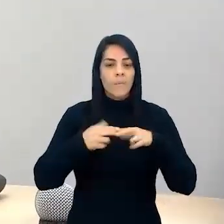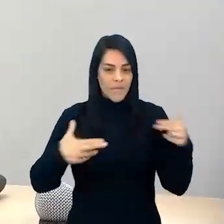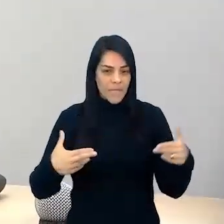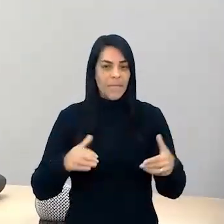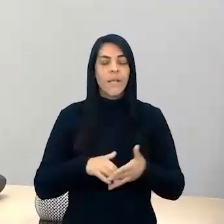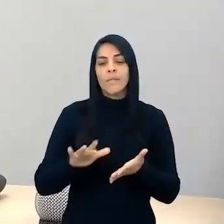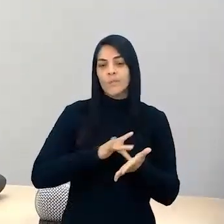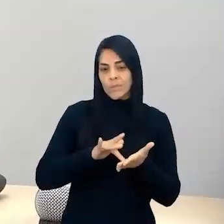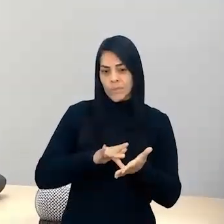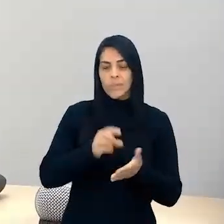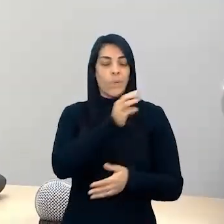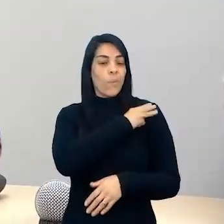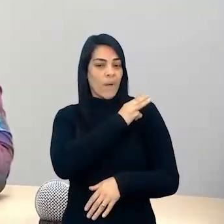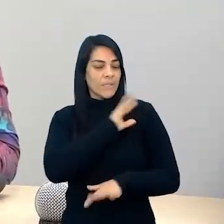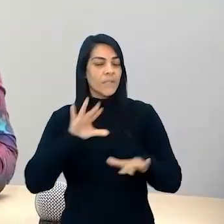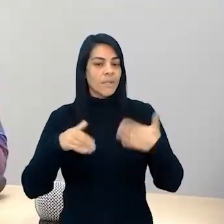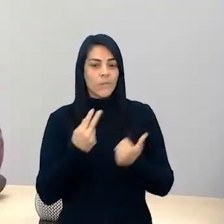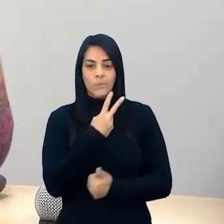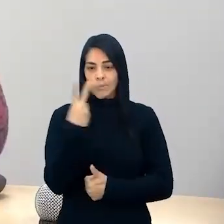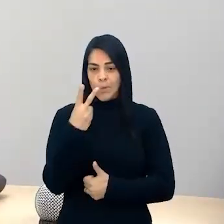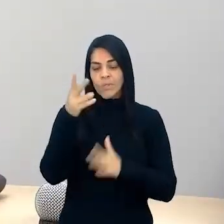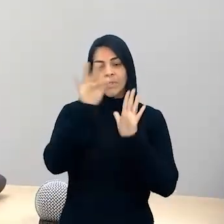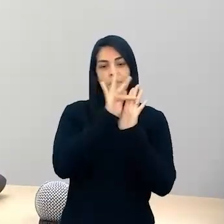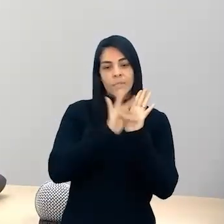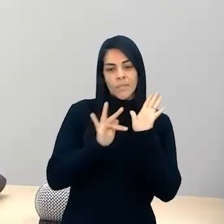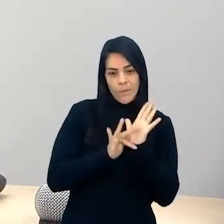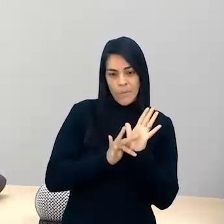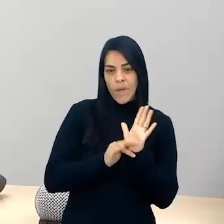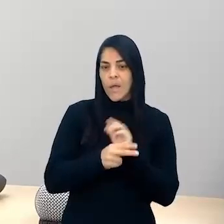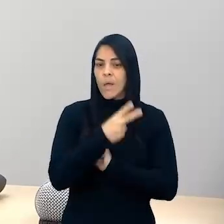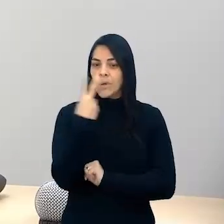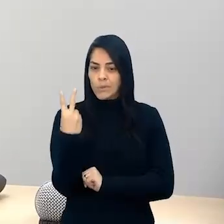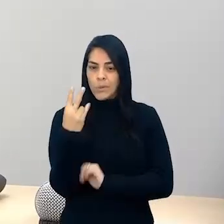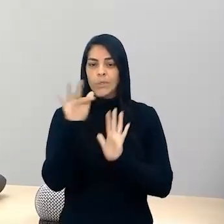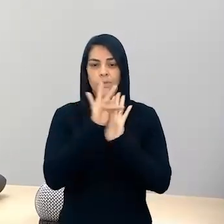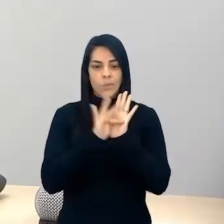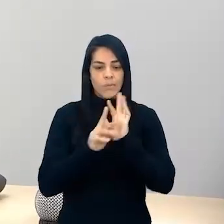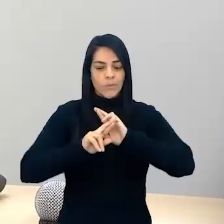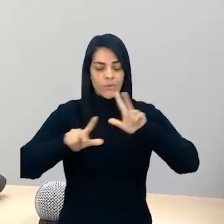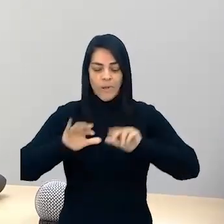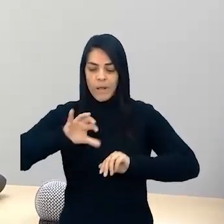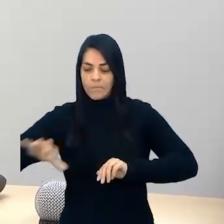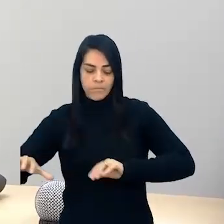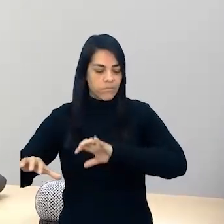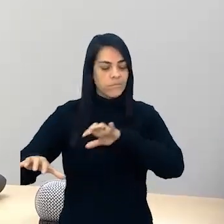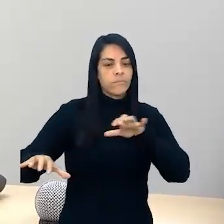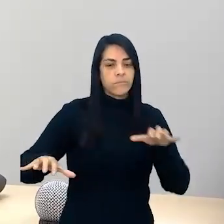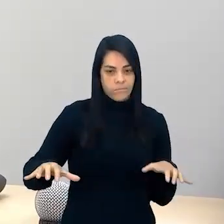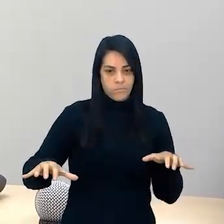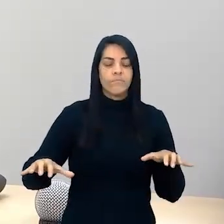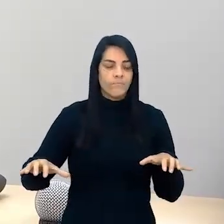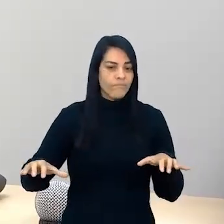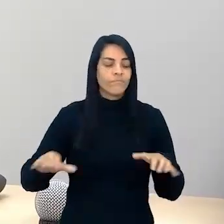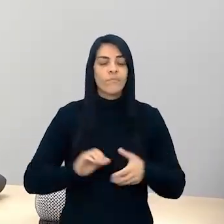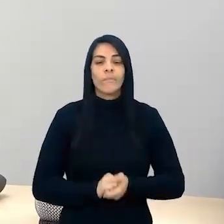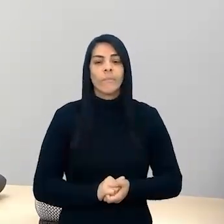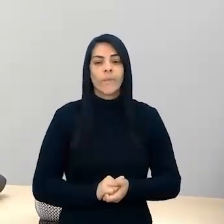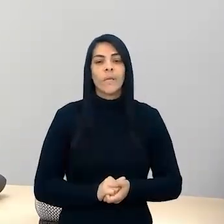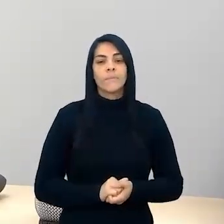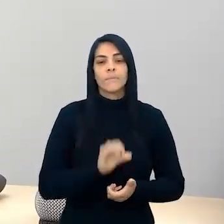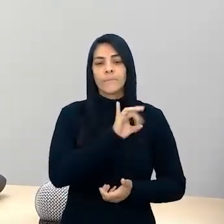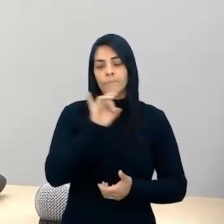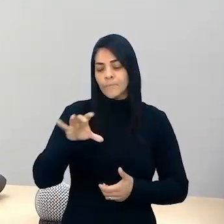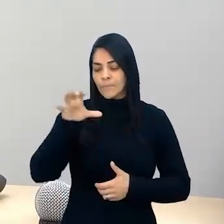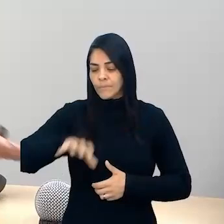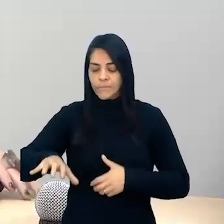digital do ensino médio. Então, são 2 tópicos, não são as 2 coisas juntos. Grandezas inversamente proporcionais, anos finais, e